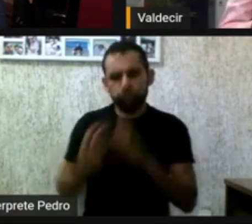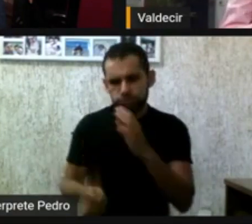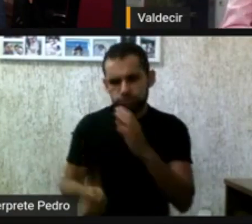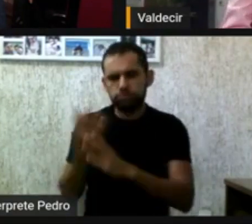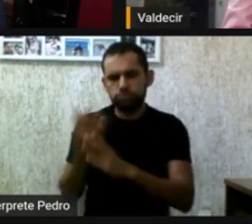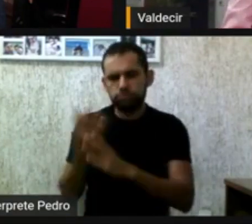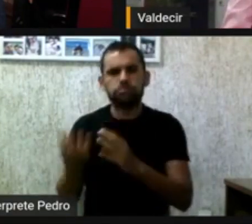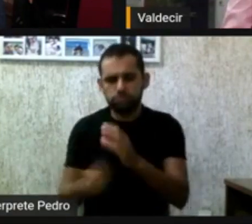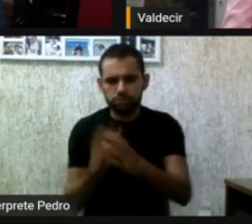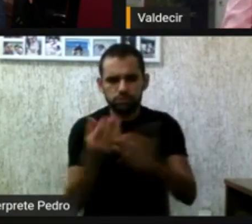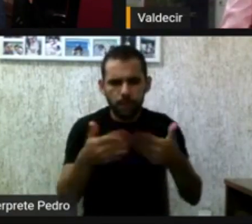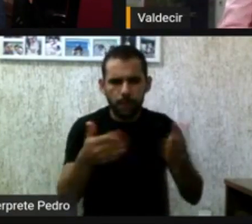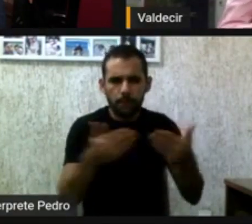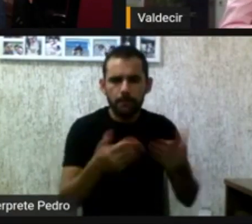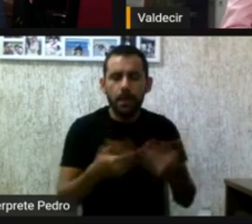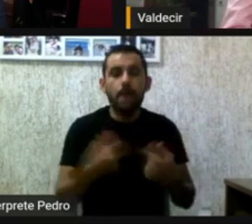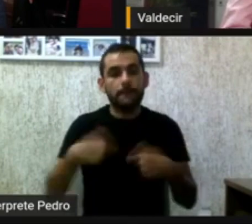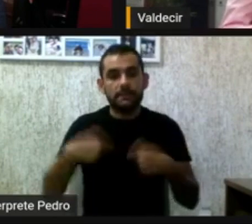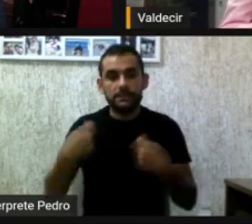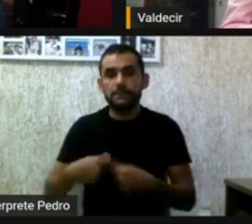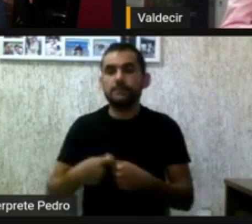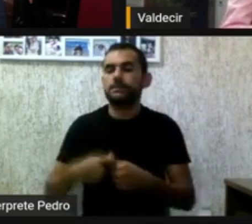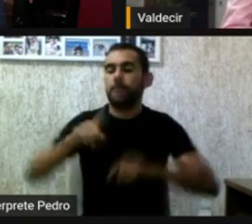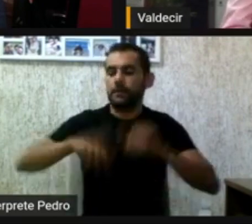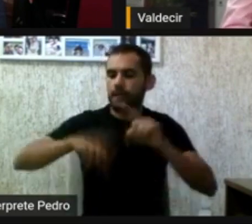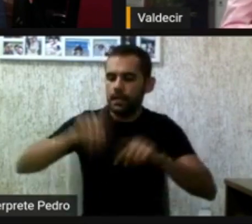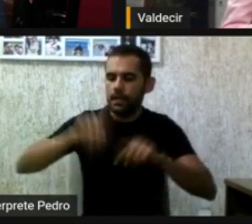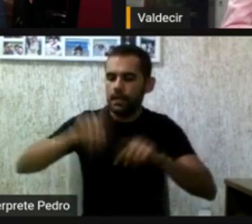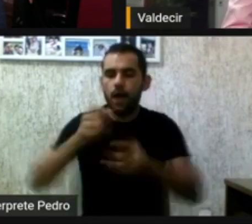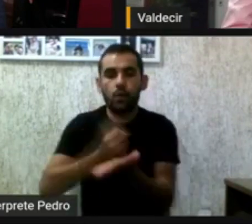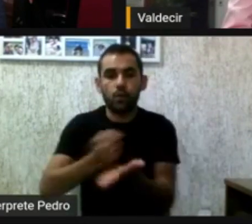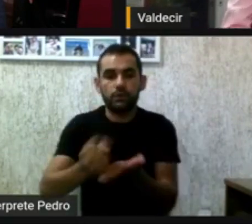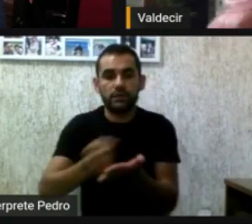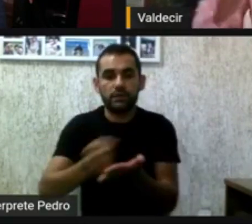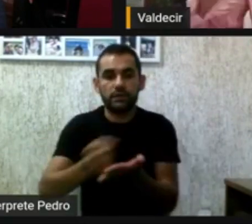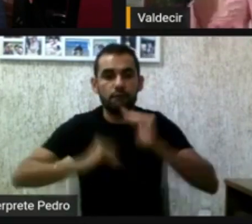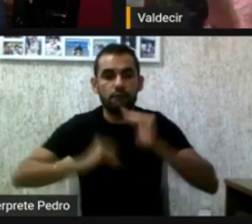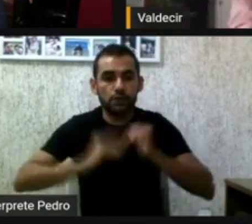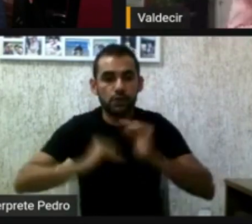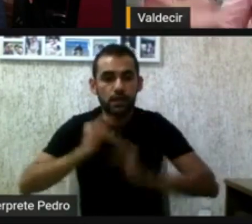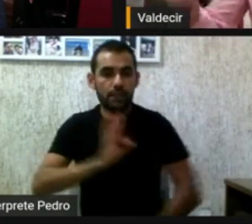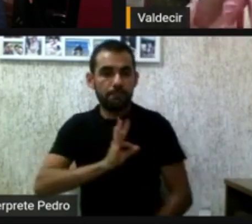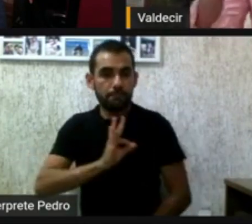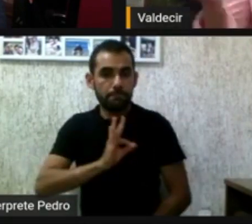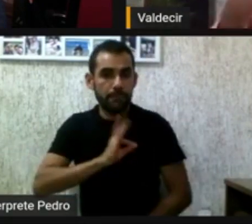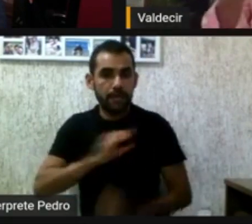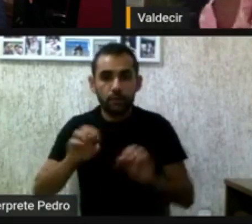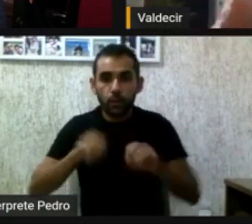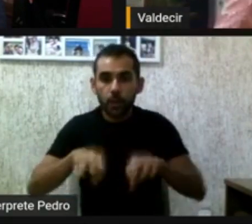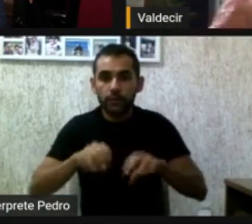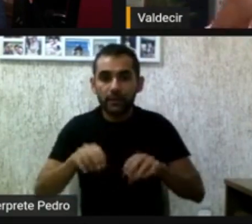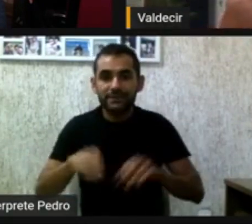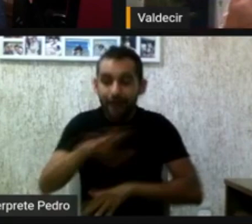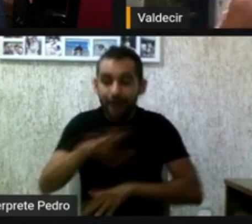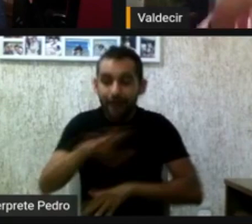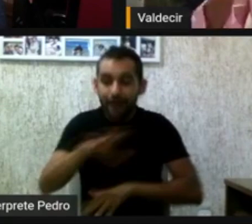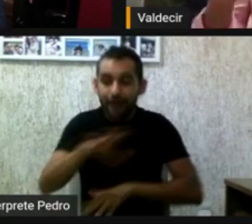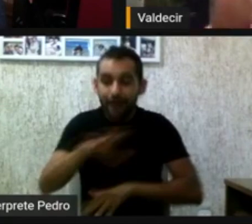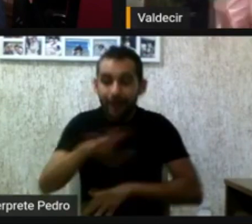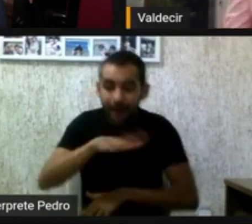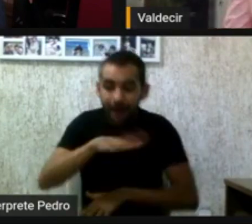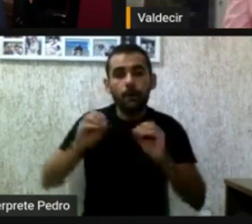mobiliar, tem que contratar pessoal, os professores, o pessoal técnico, educacional, toda a área, né, da educação para